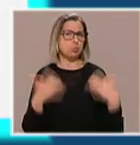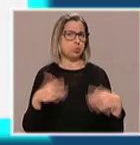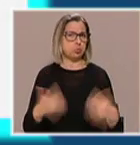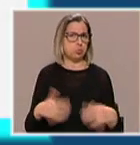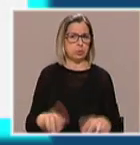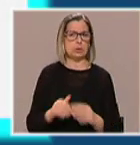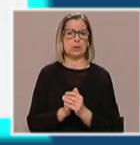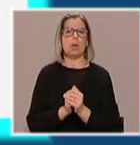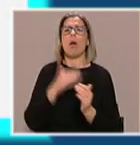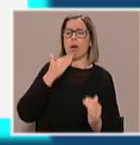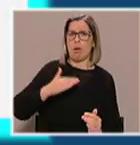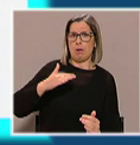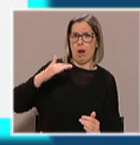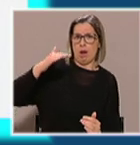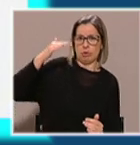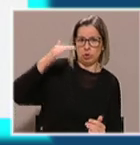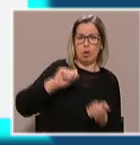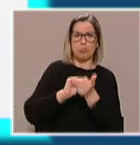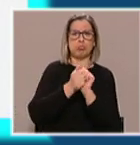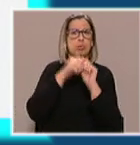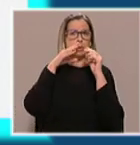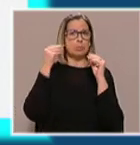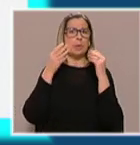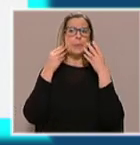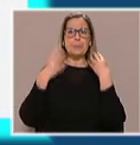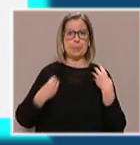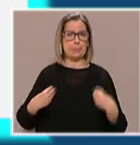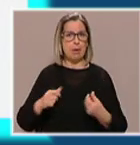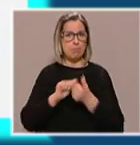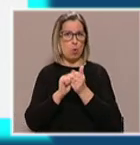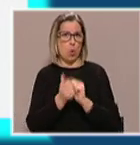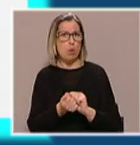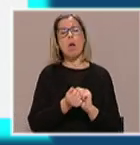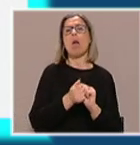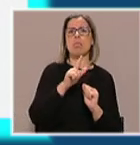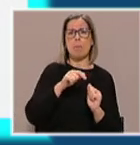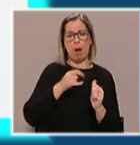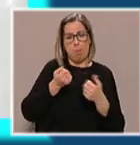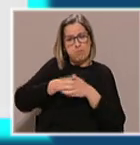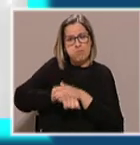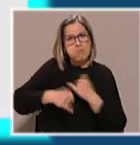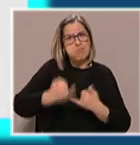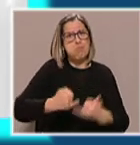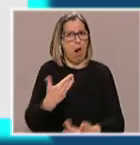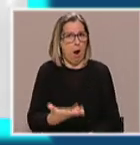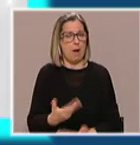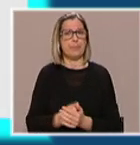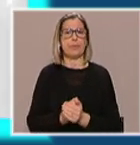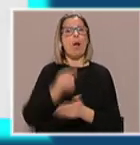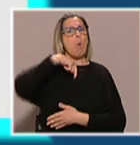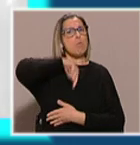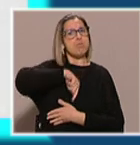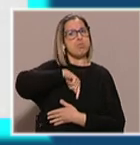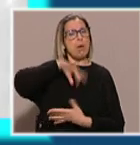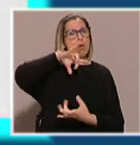extraordinárias. Crescemos, passamos pela puberdade e muitos de nós reproduzem-se. Nos bastidores, o serviço endócrino